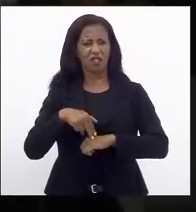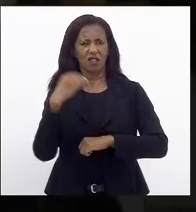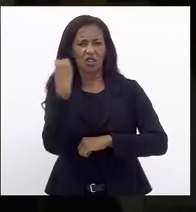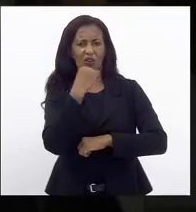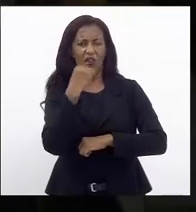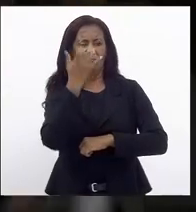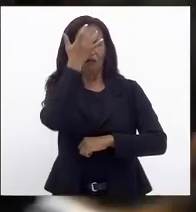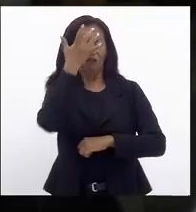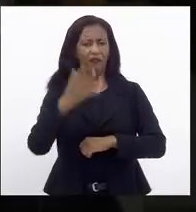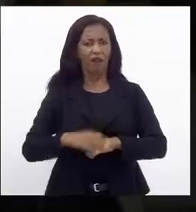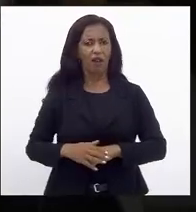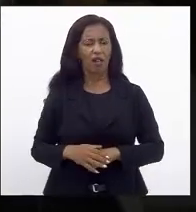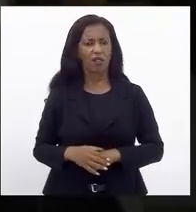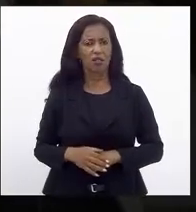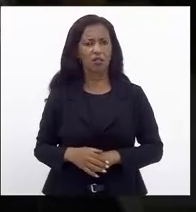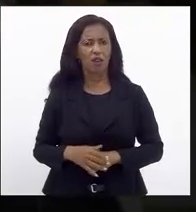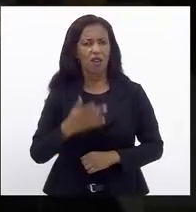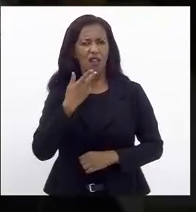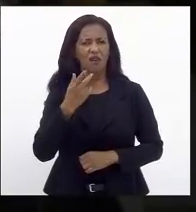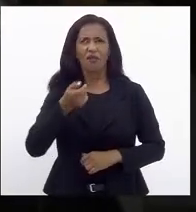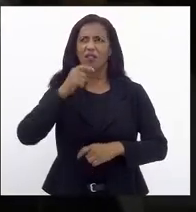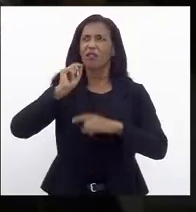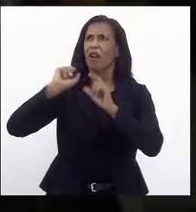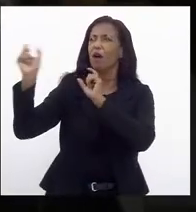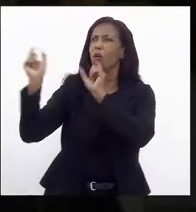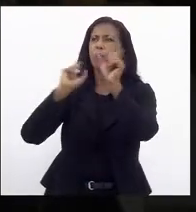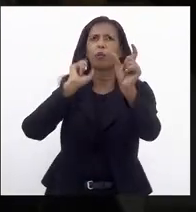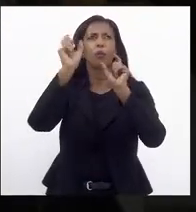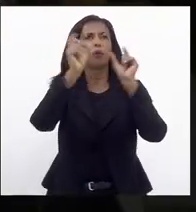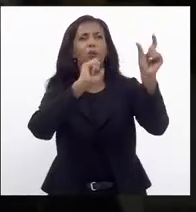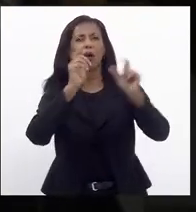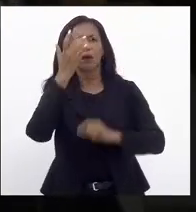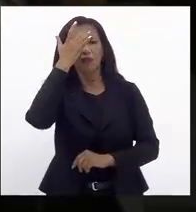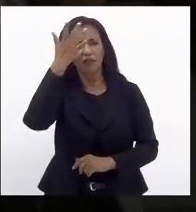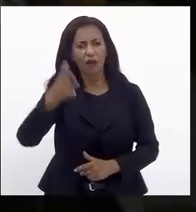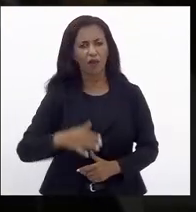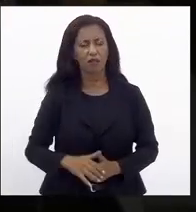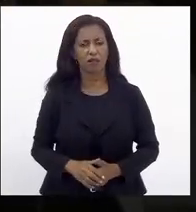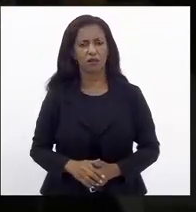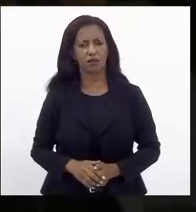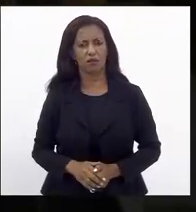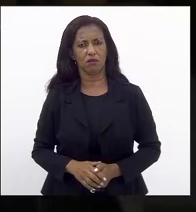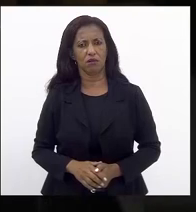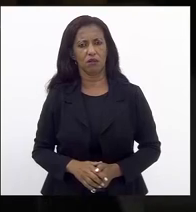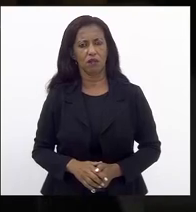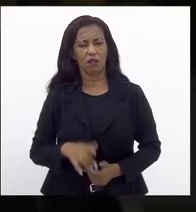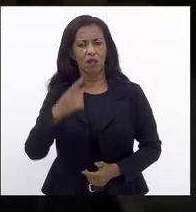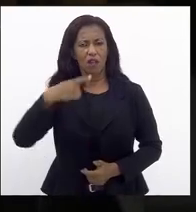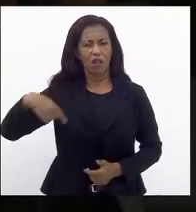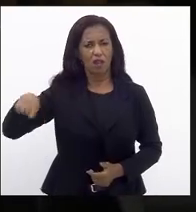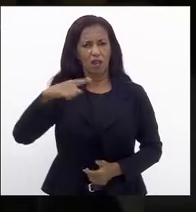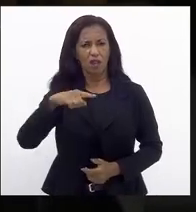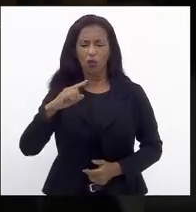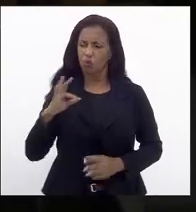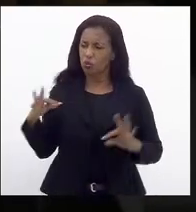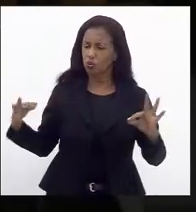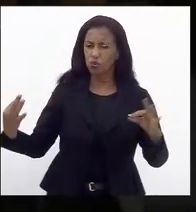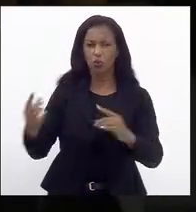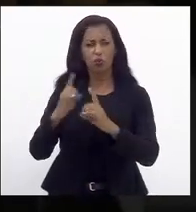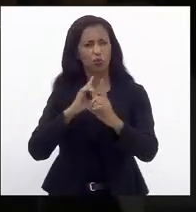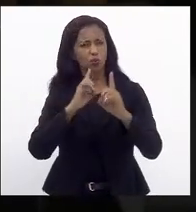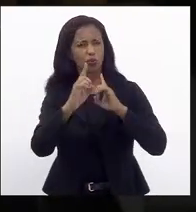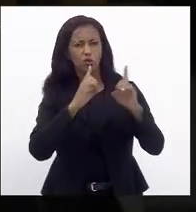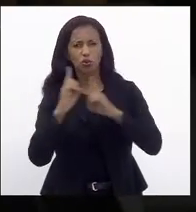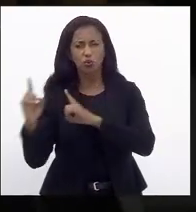fácil porque é nós jogar para as Galerias é fácil eu atendi tanto o mundo discutir